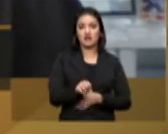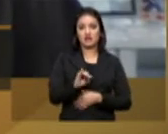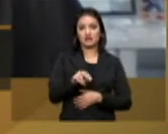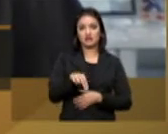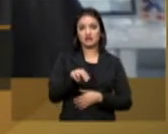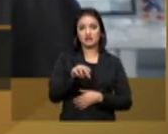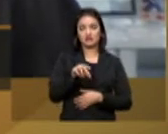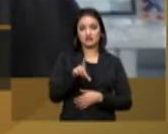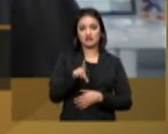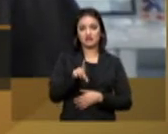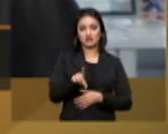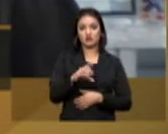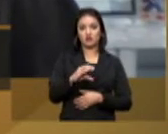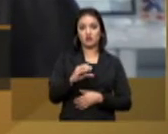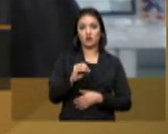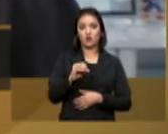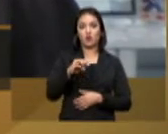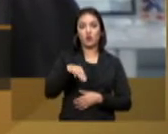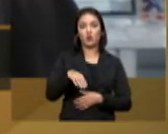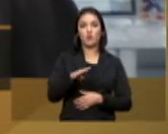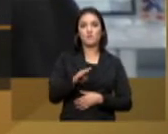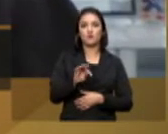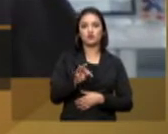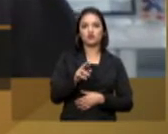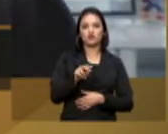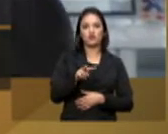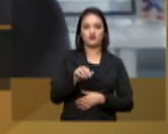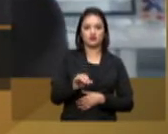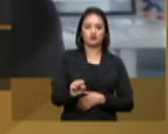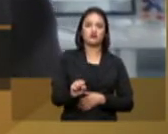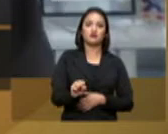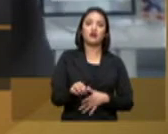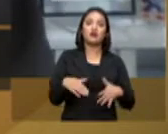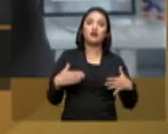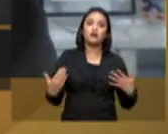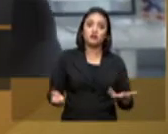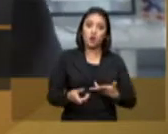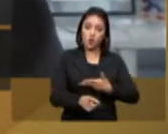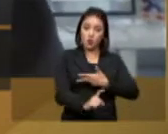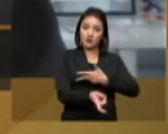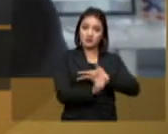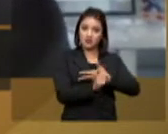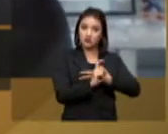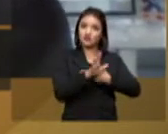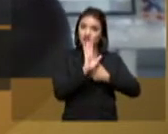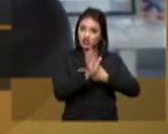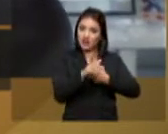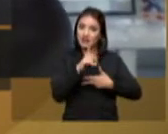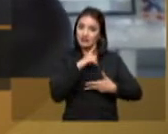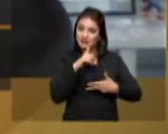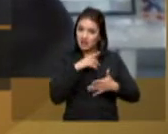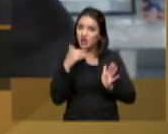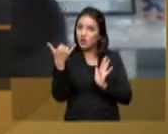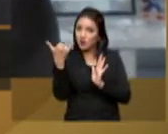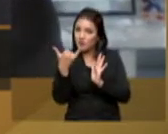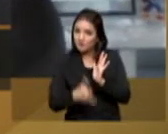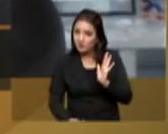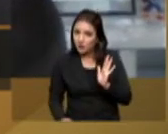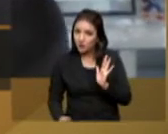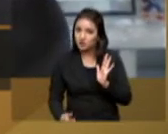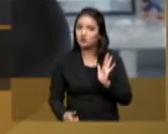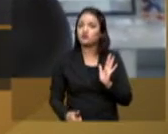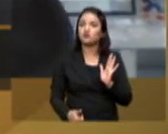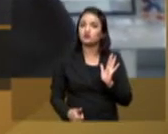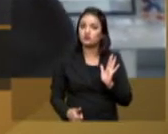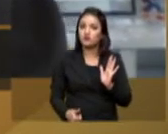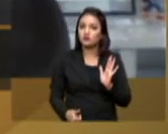dentro do âmbito do setor de combustíveis. Ou seja, o Poder Executivo já dispõe de um tributo em que, por incumprimento